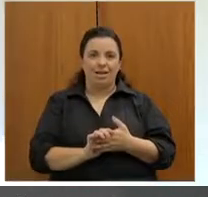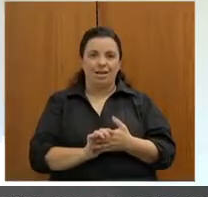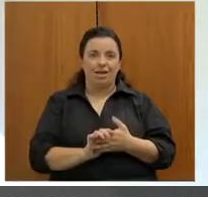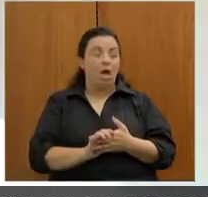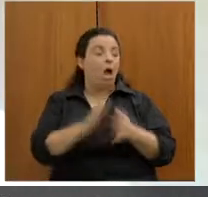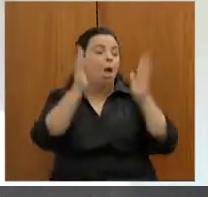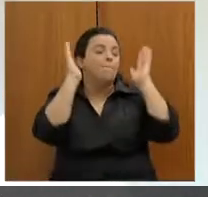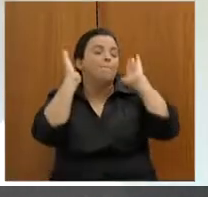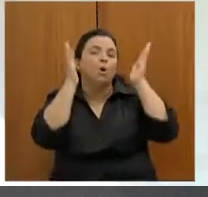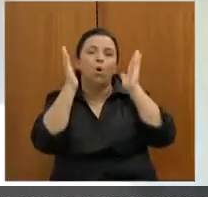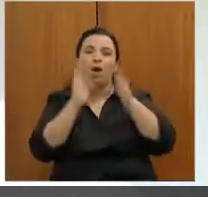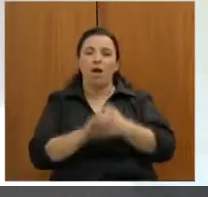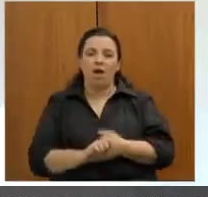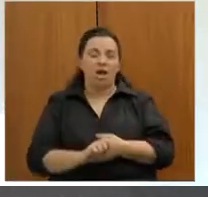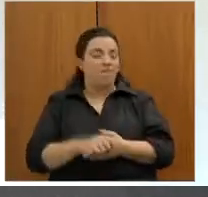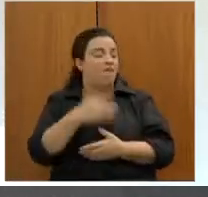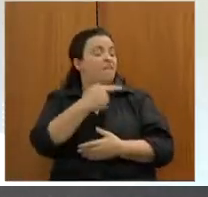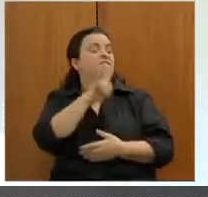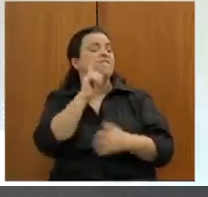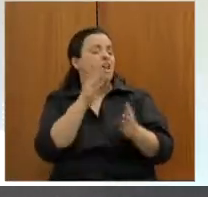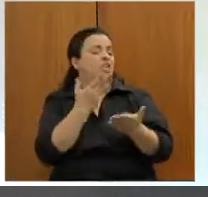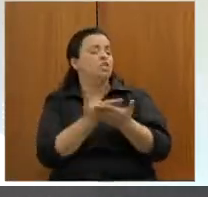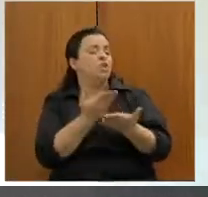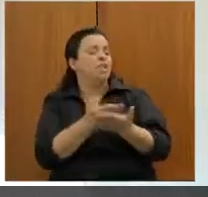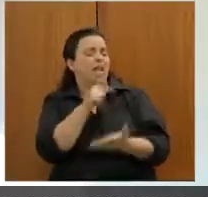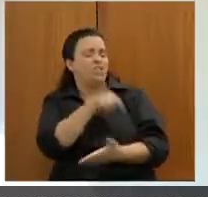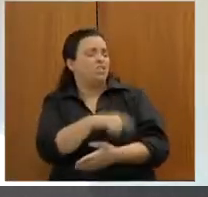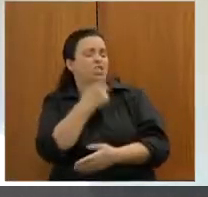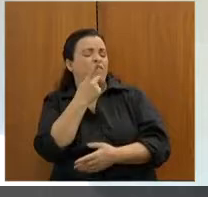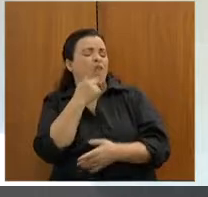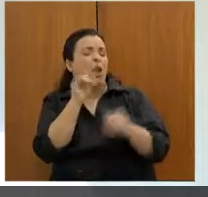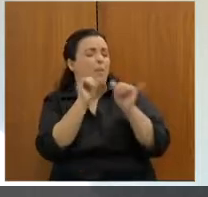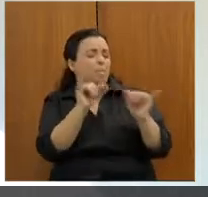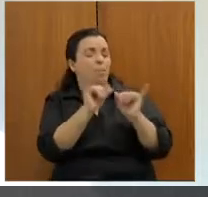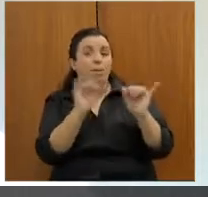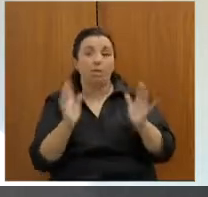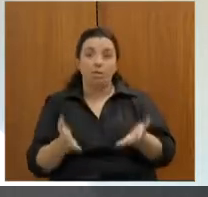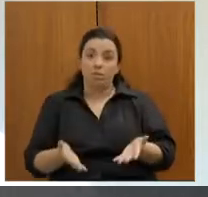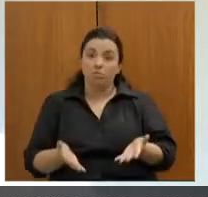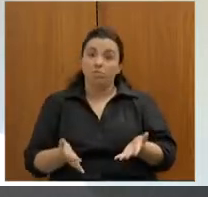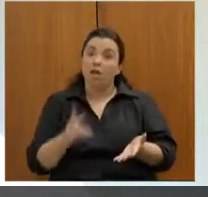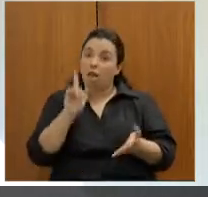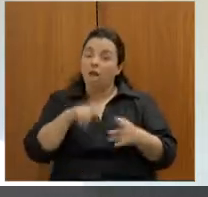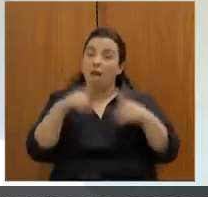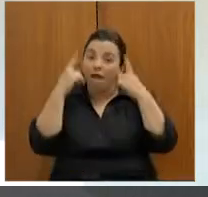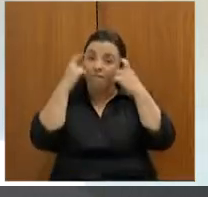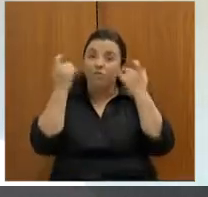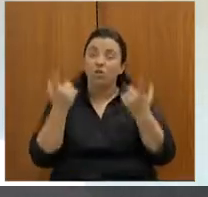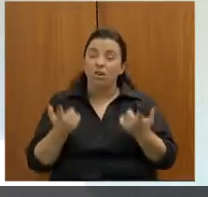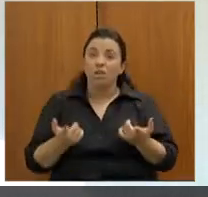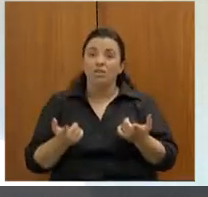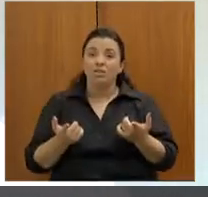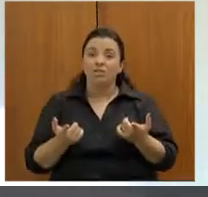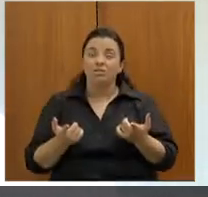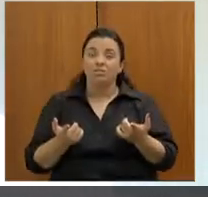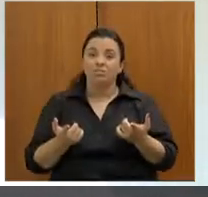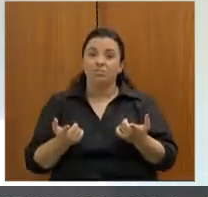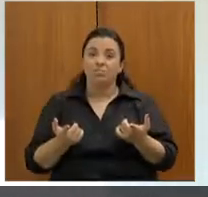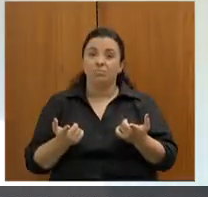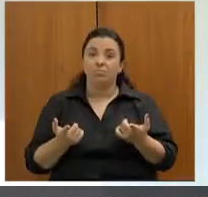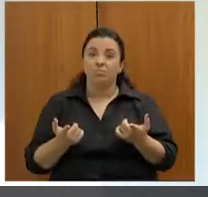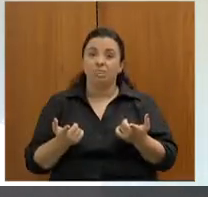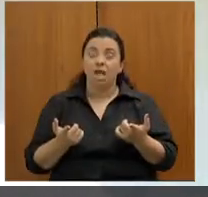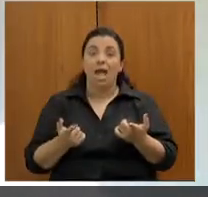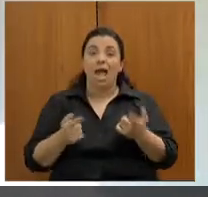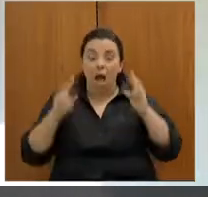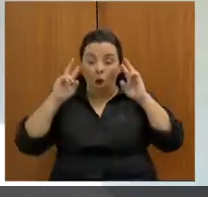nele você é burra vai estudar é através da força e da violência que nós possamos uma coisa e ficado tira a